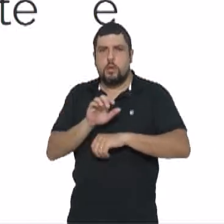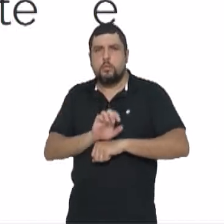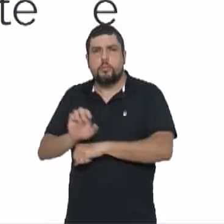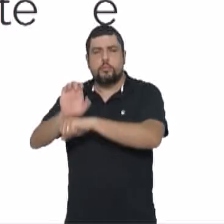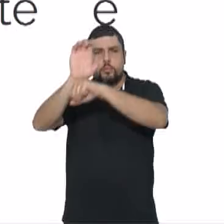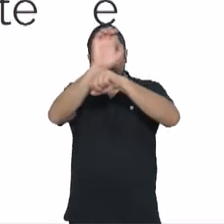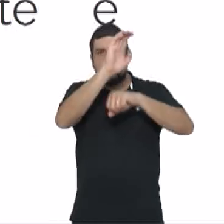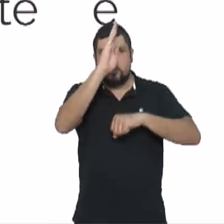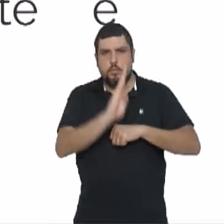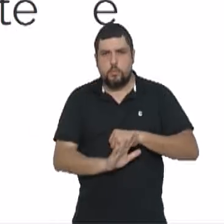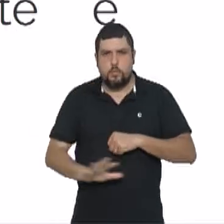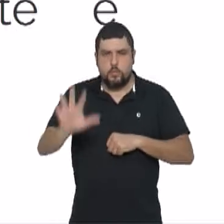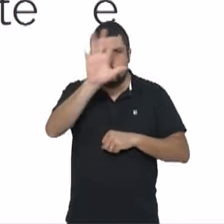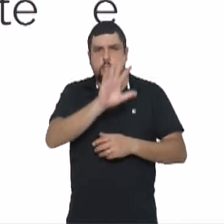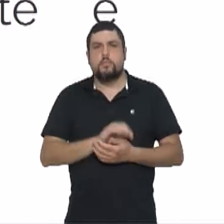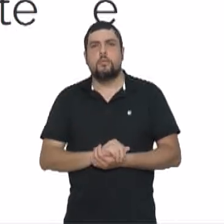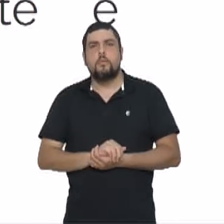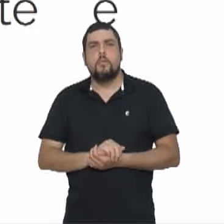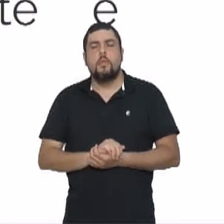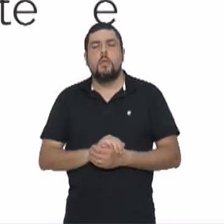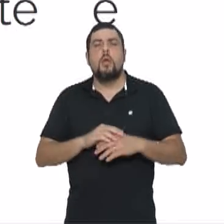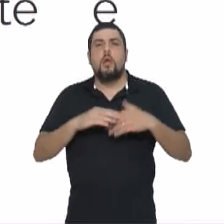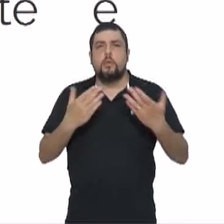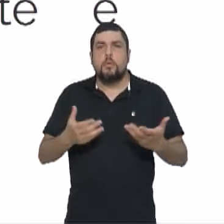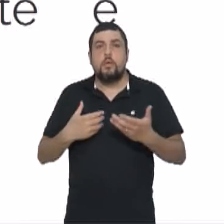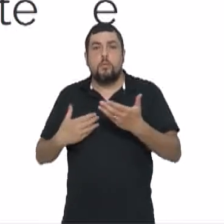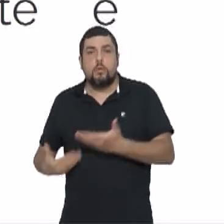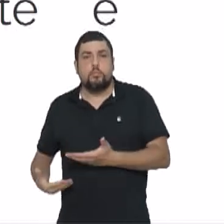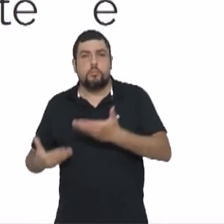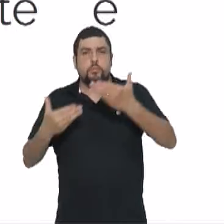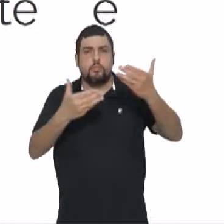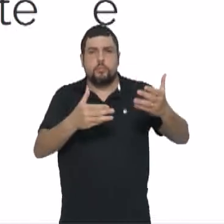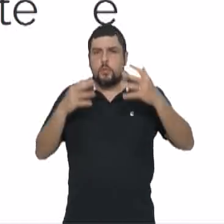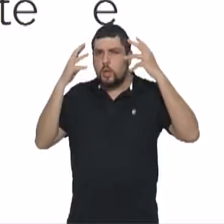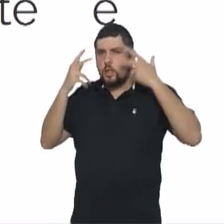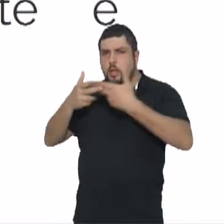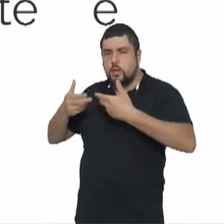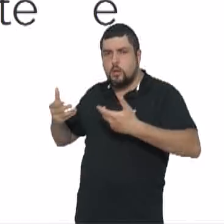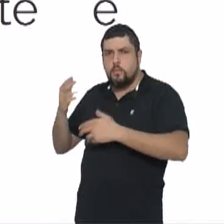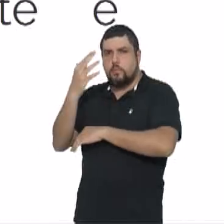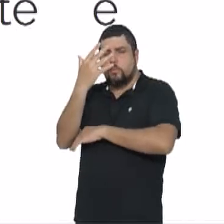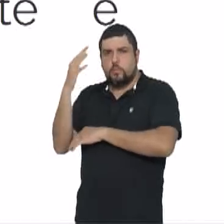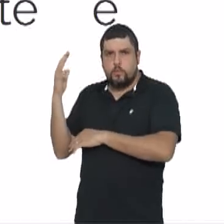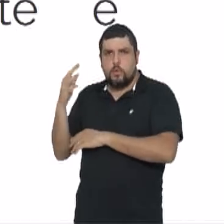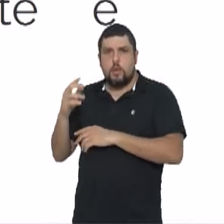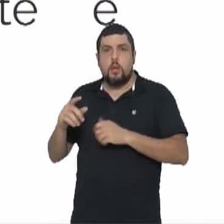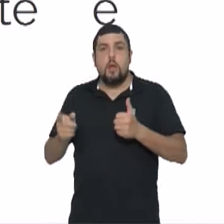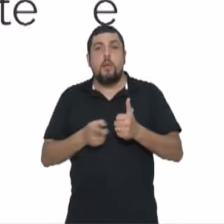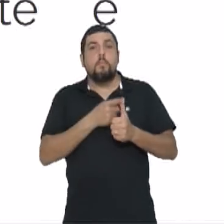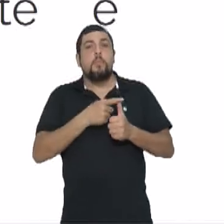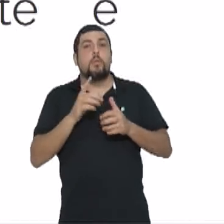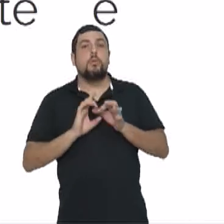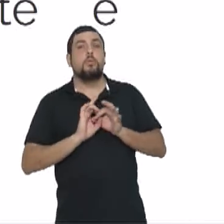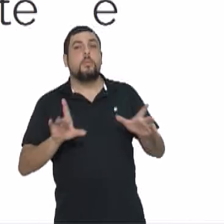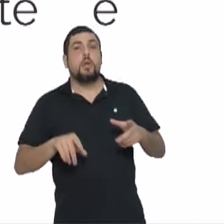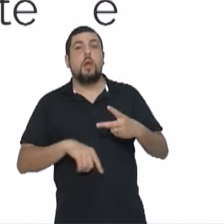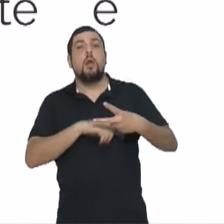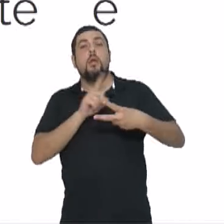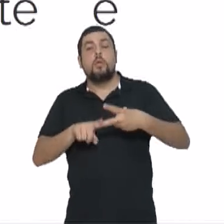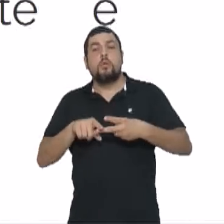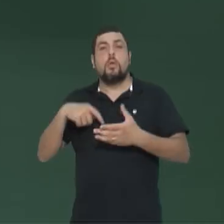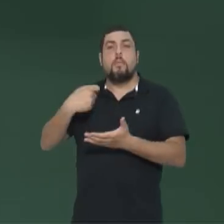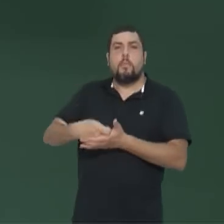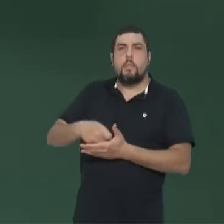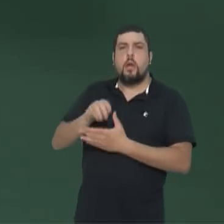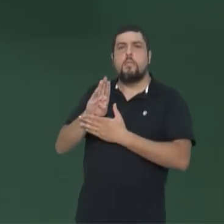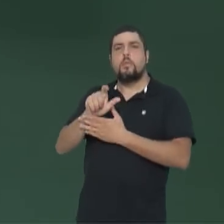o transporte de animais deve ser feito mediante autorização de transporte e pagamento de boleto ao IBAMA. Aqui, em